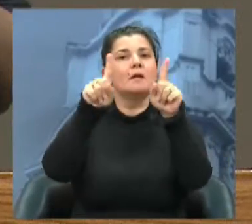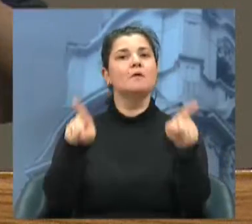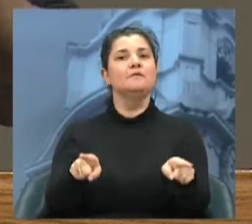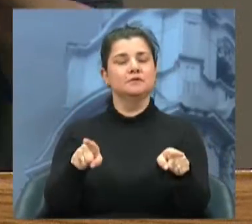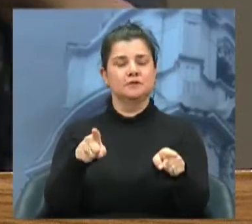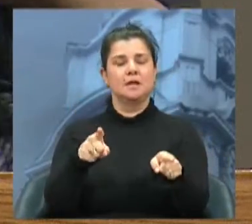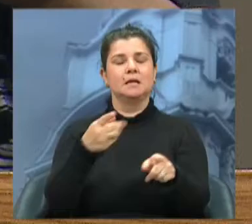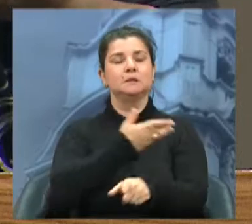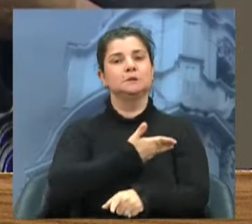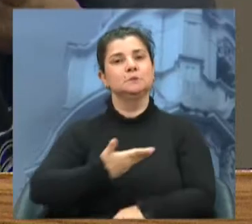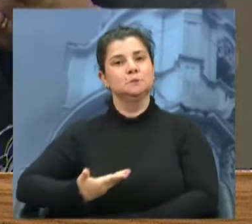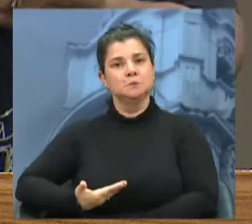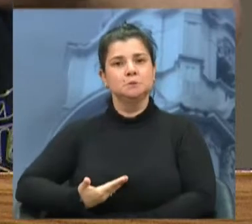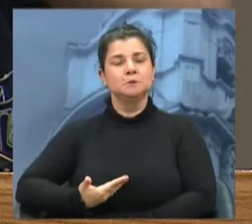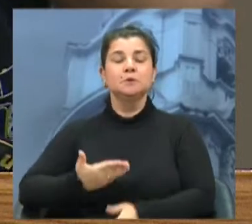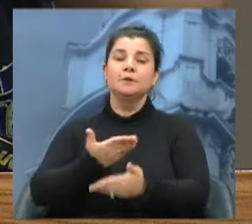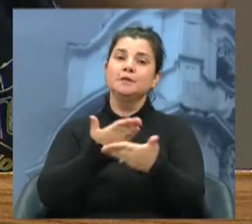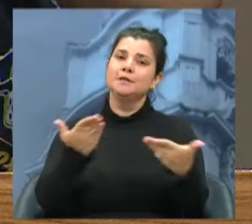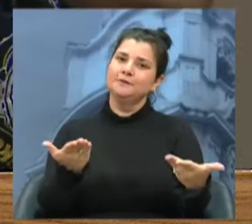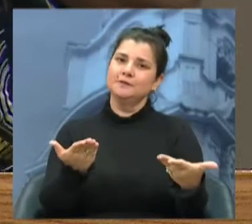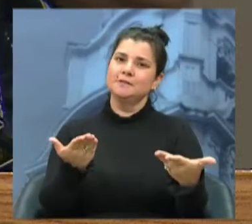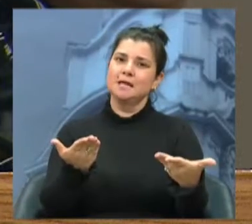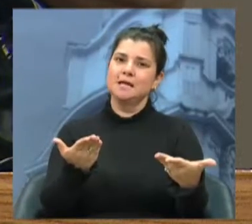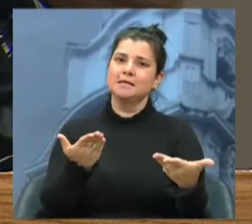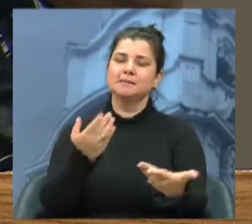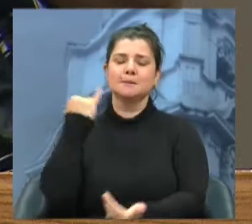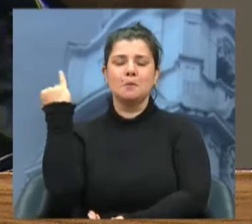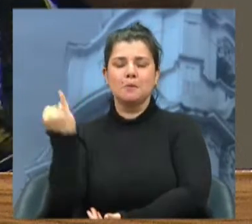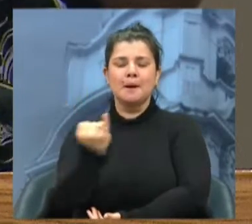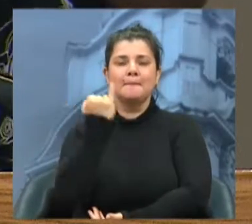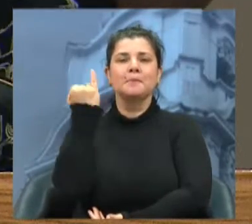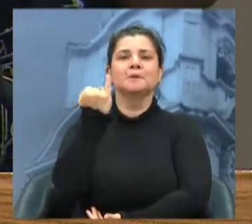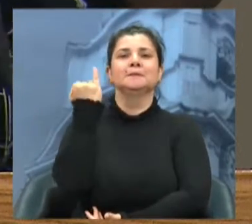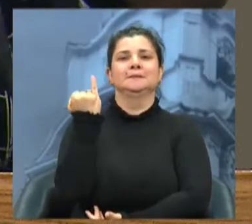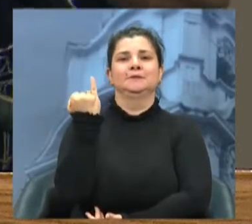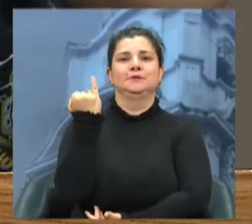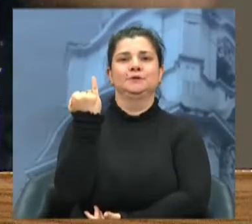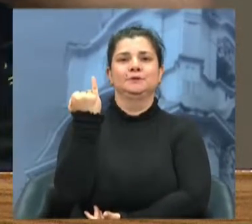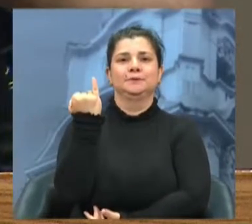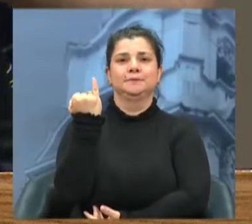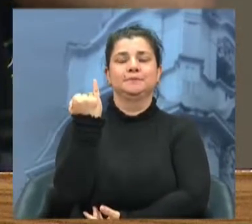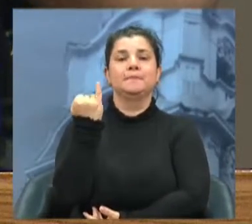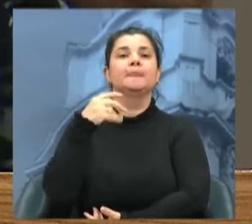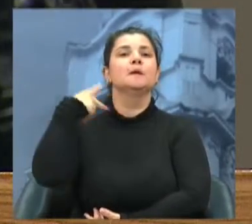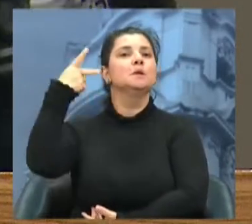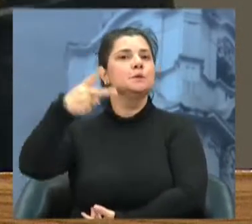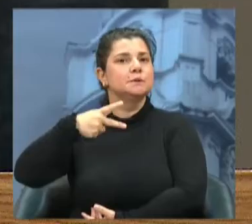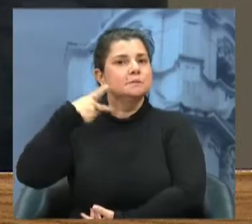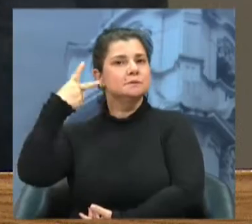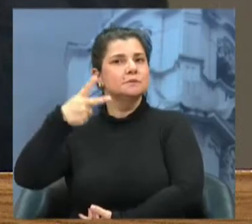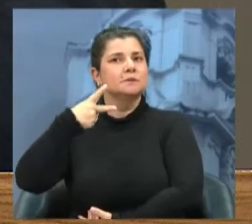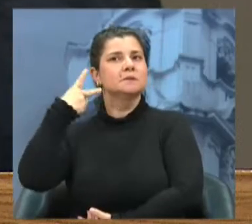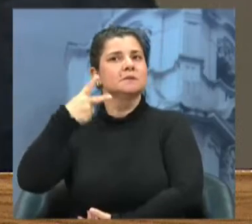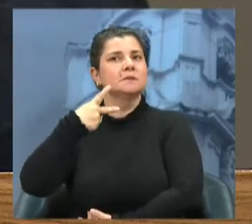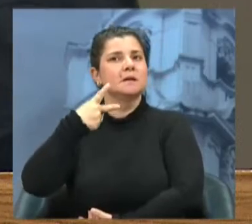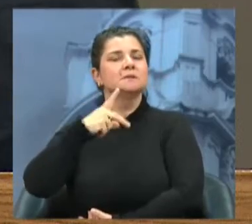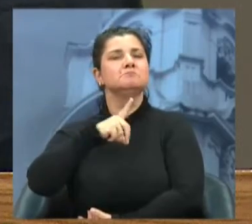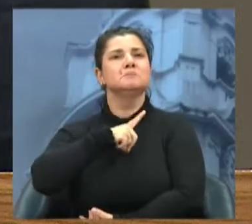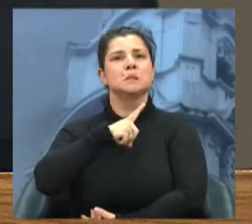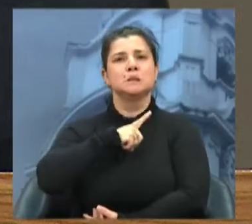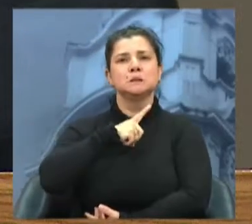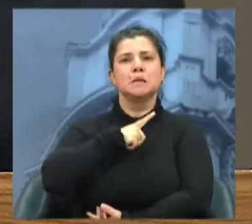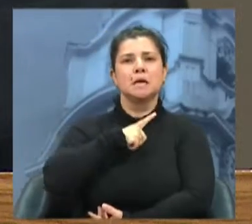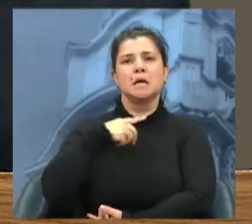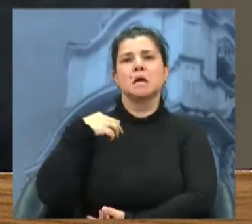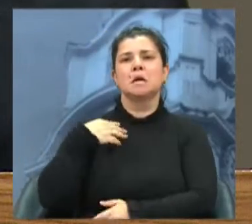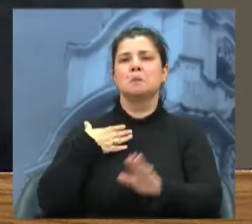E vocês são a peça-chave desta engrenagem toda. Os vereadores têm mandato de 4 anos,